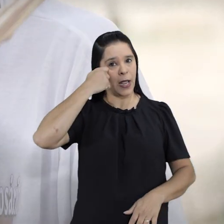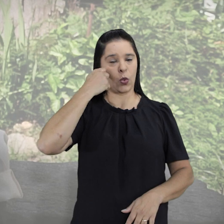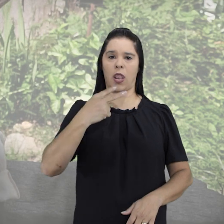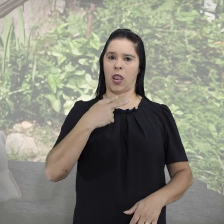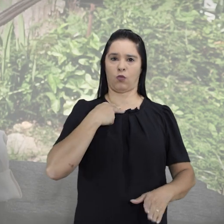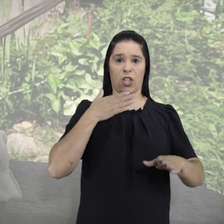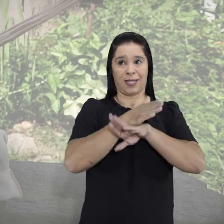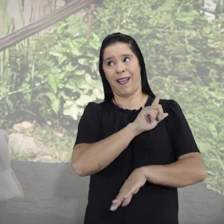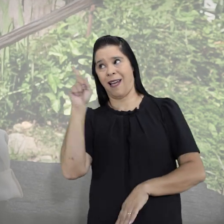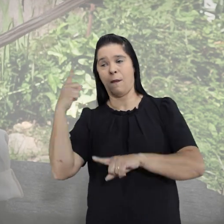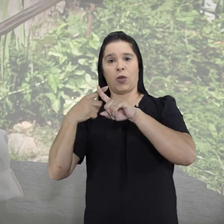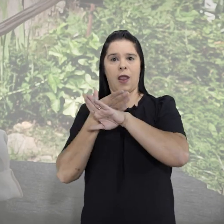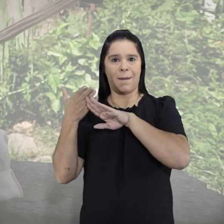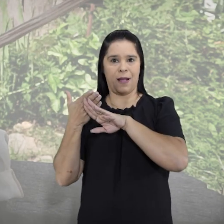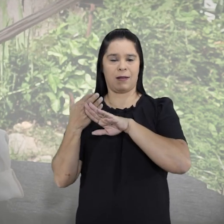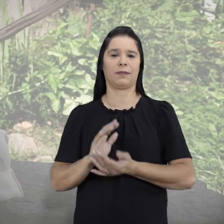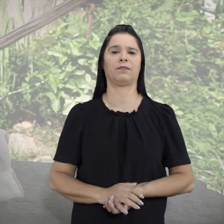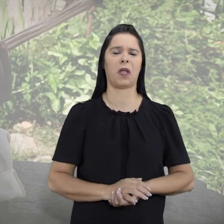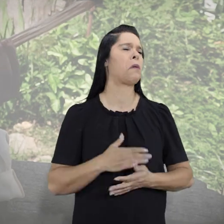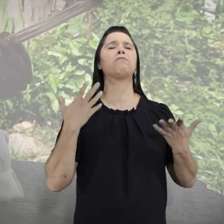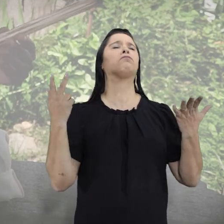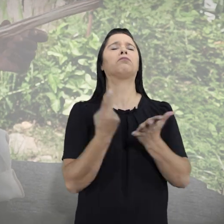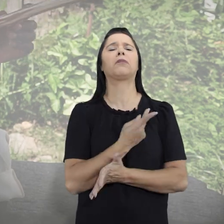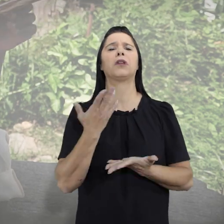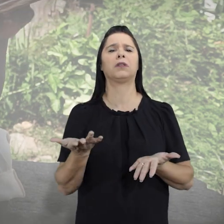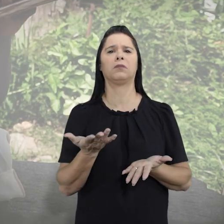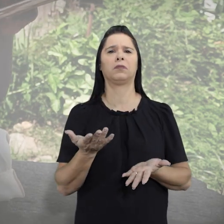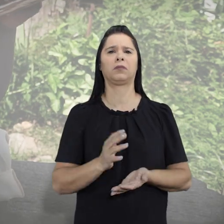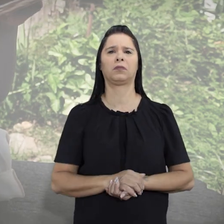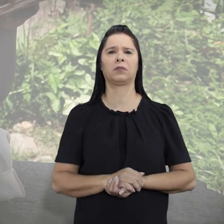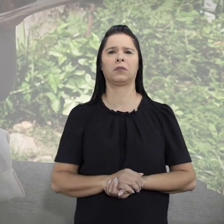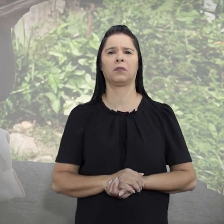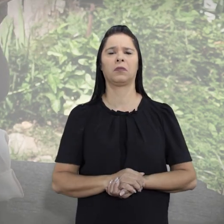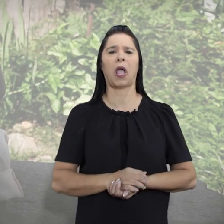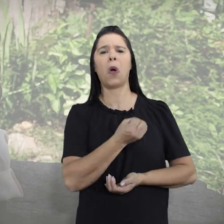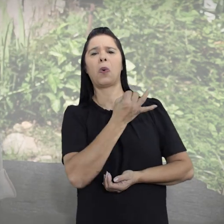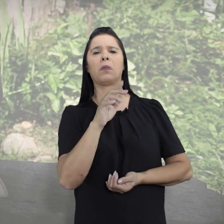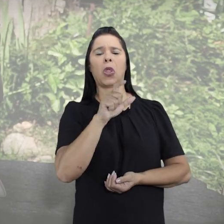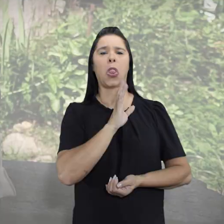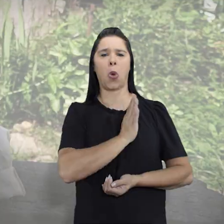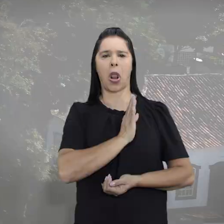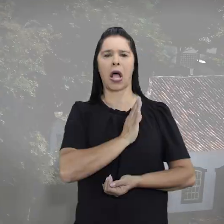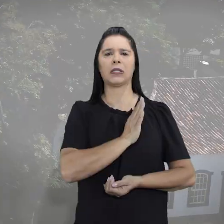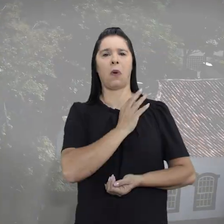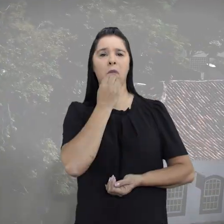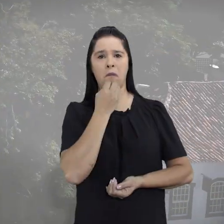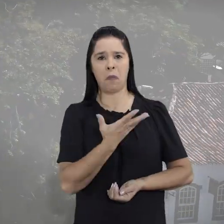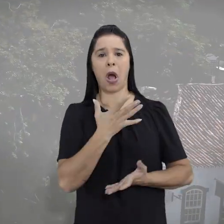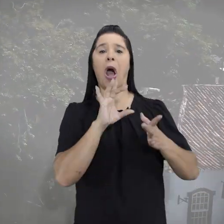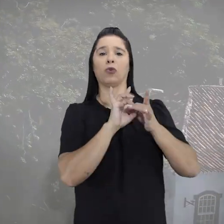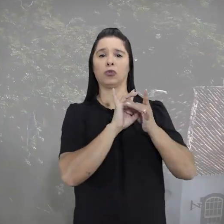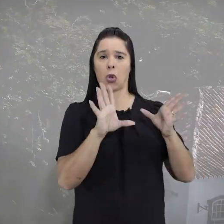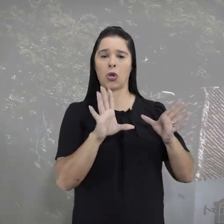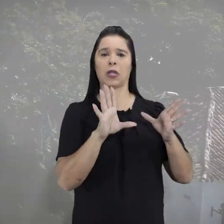Antônio, que era a igreja dos brancos. Então, por algum acaso, algum alguém que tinha um coração mais ou menos bom